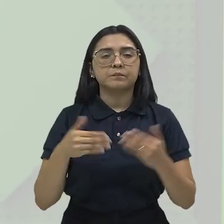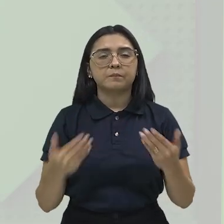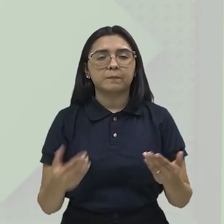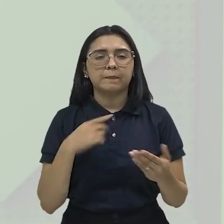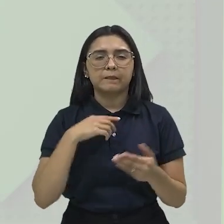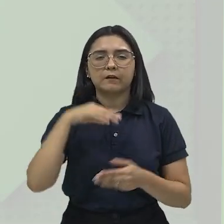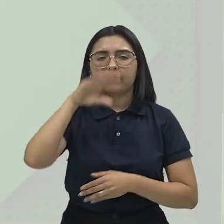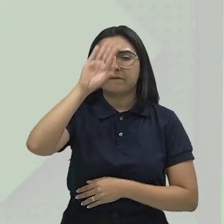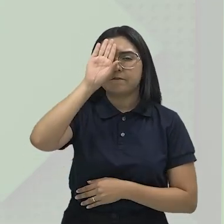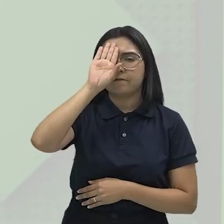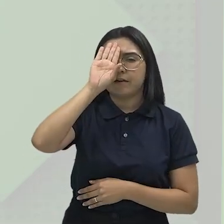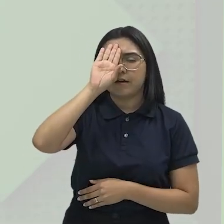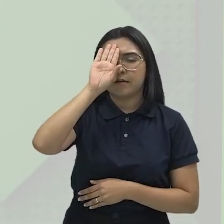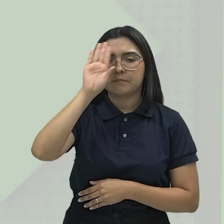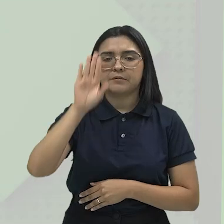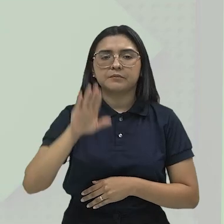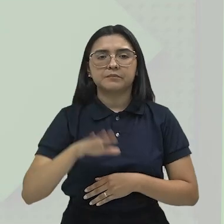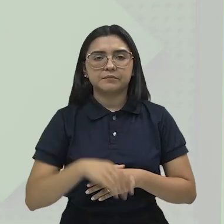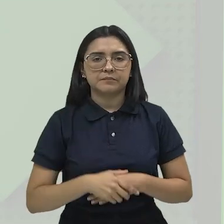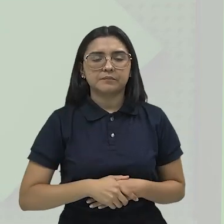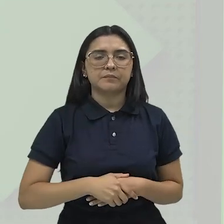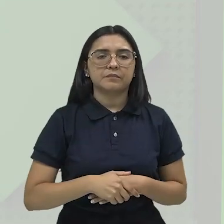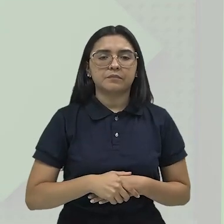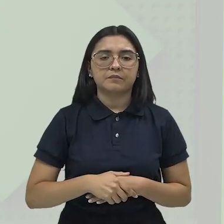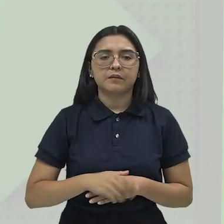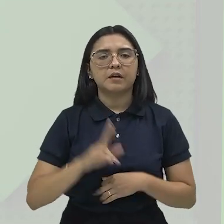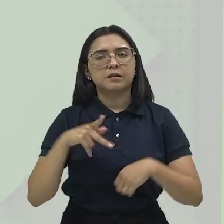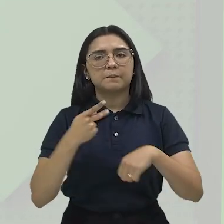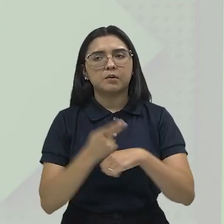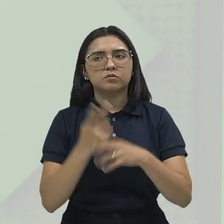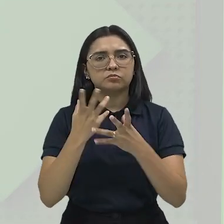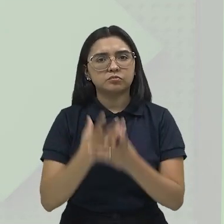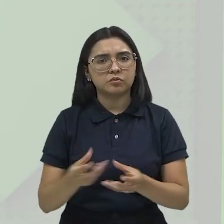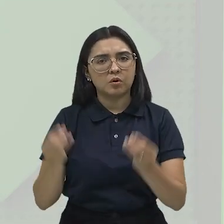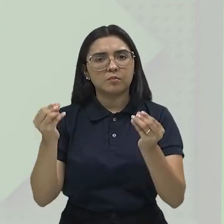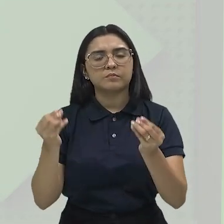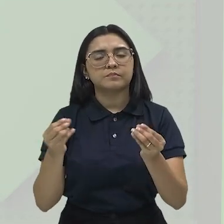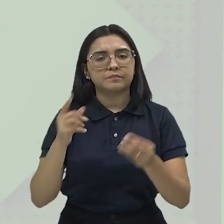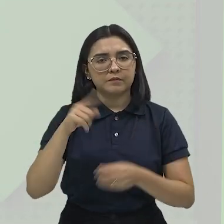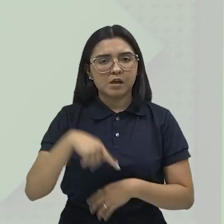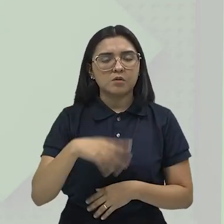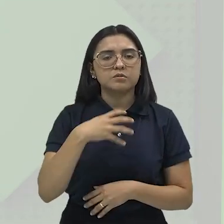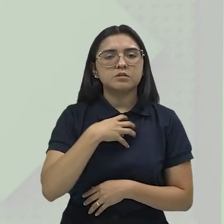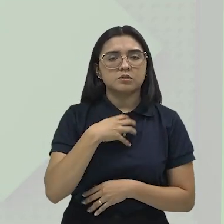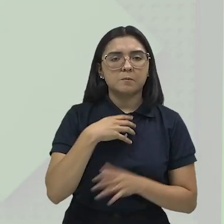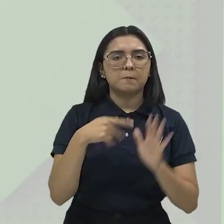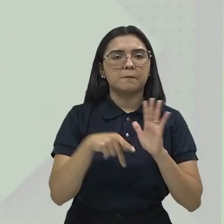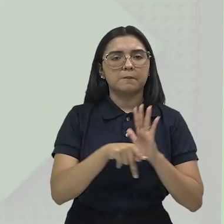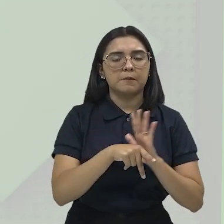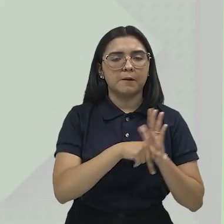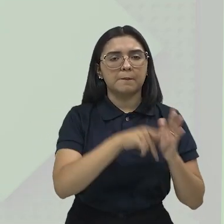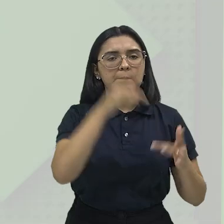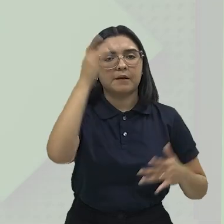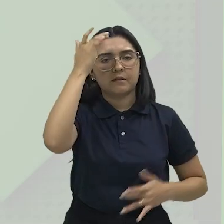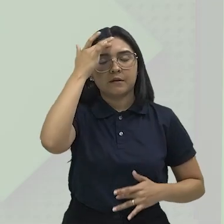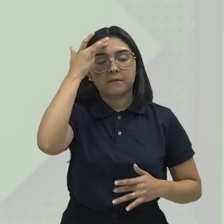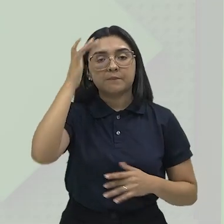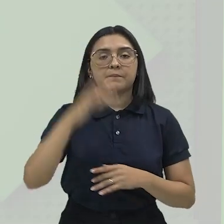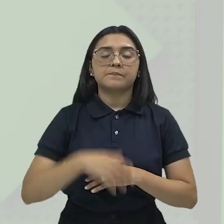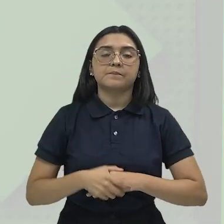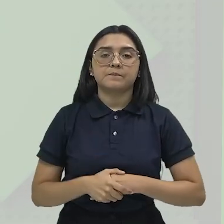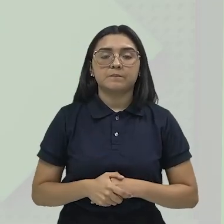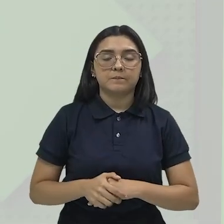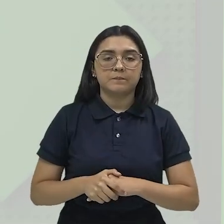que vai aparecer no final da tarde, né, mas depois passa, é um dos sintomas aí da malária, né?